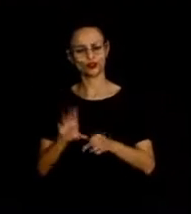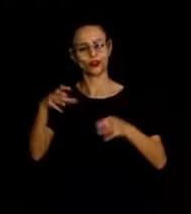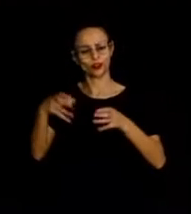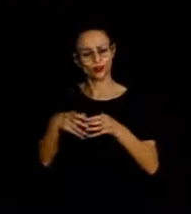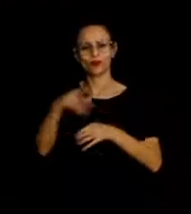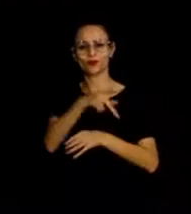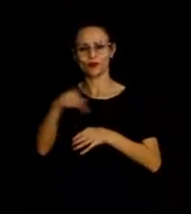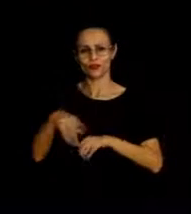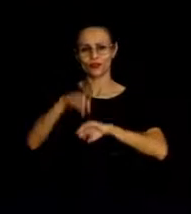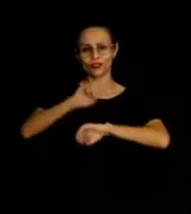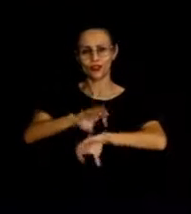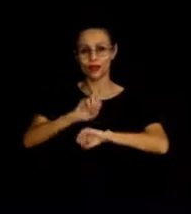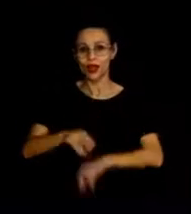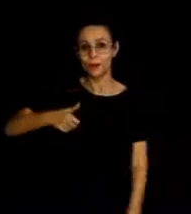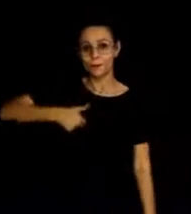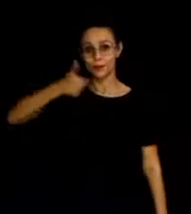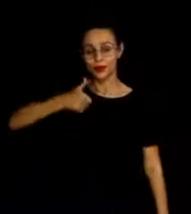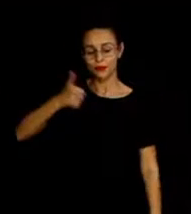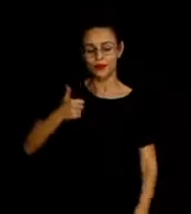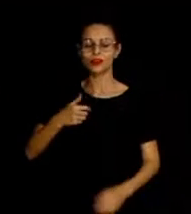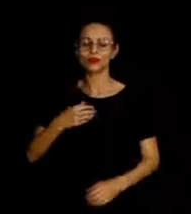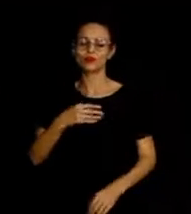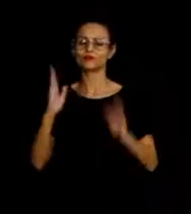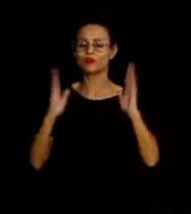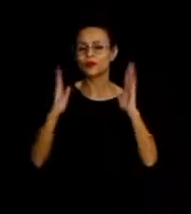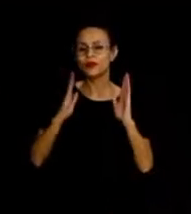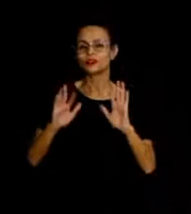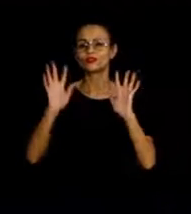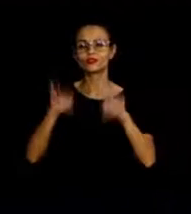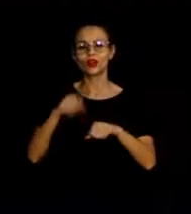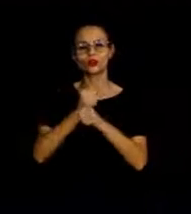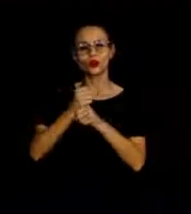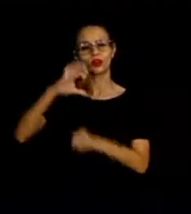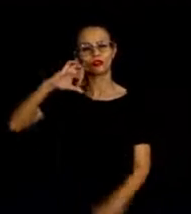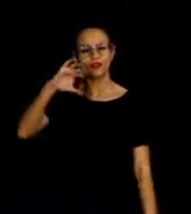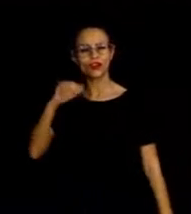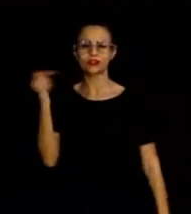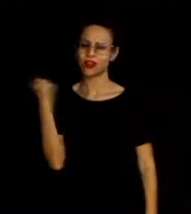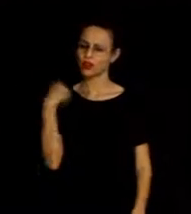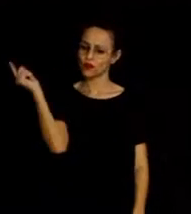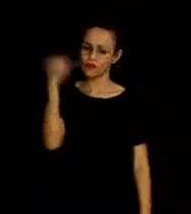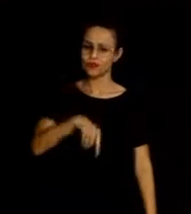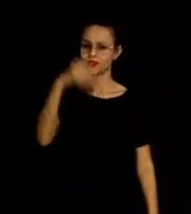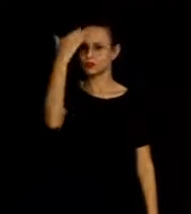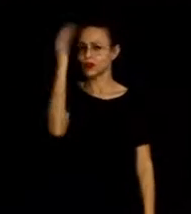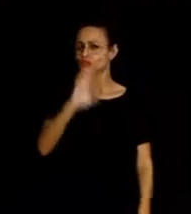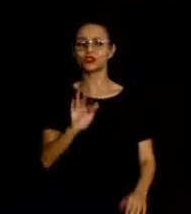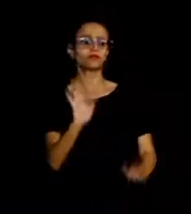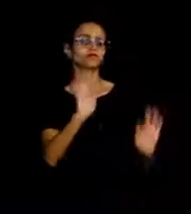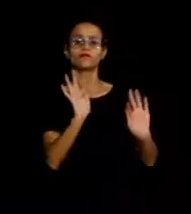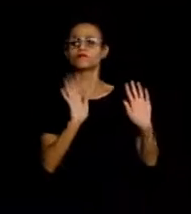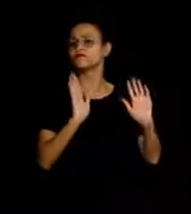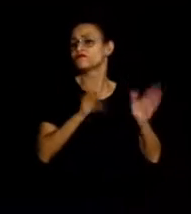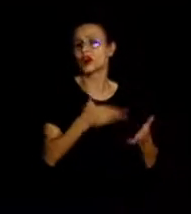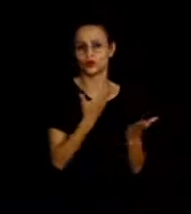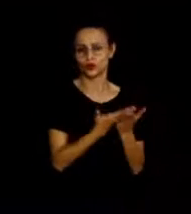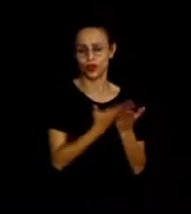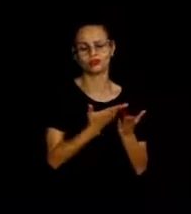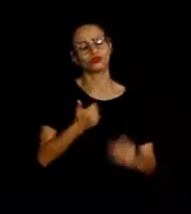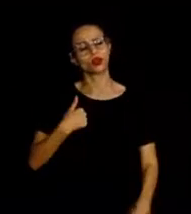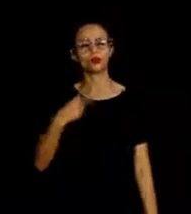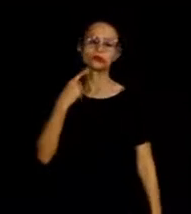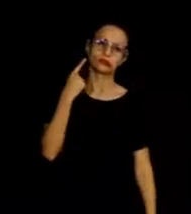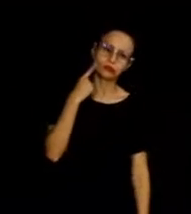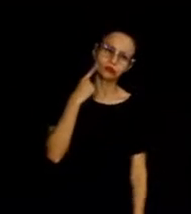aula naquele primeiro momento ali final da década de 90 eu vi e para fazer faculdade e aí